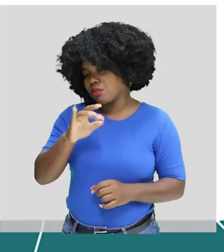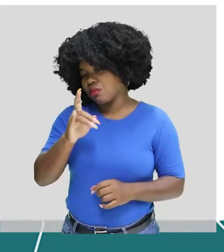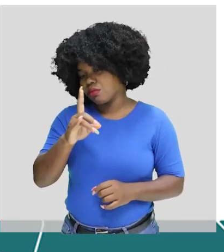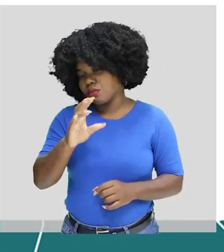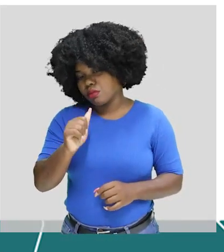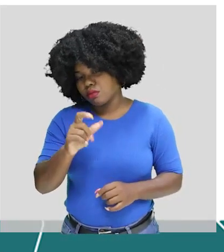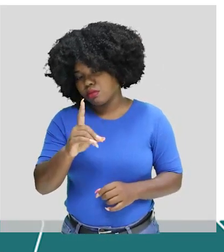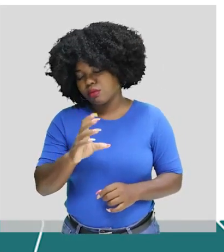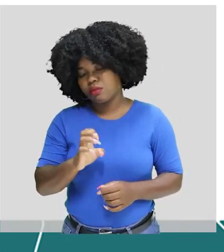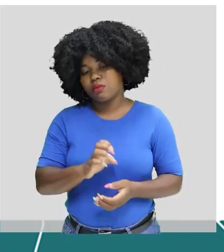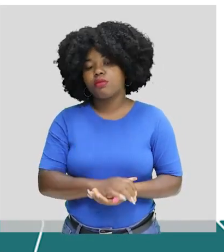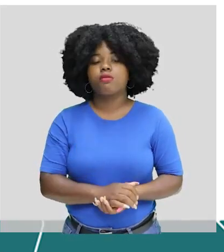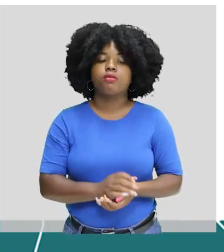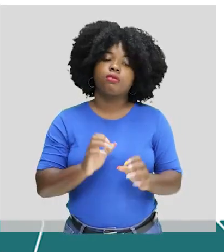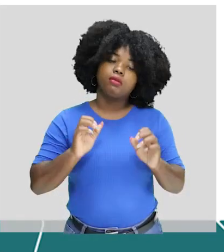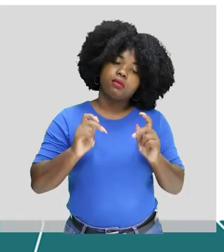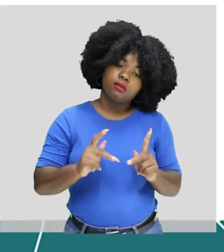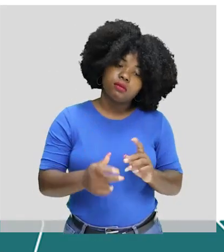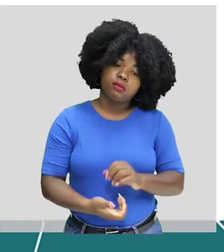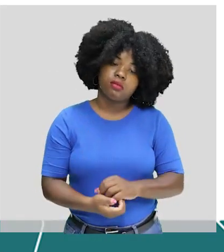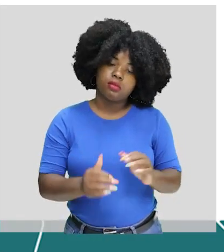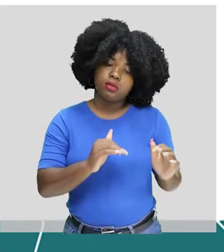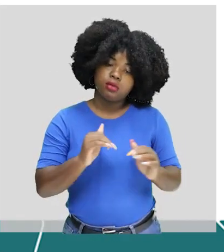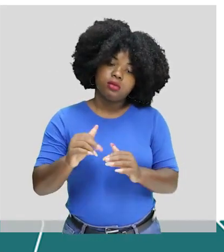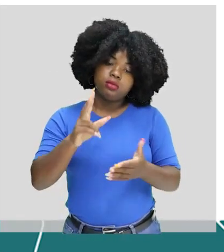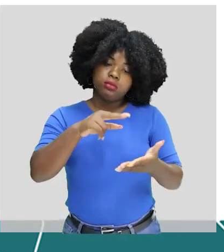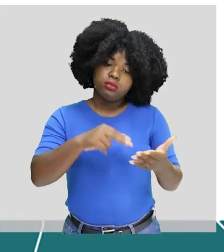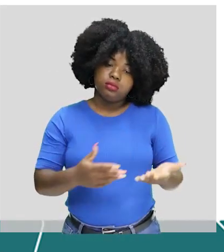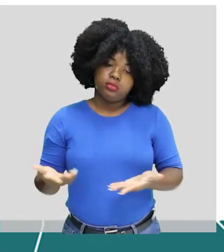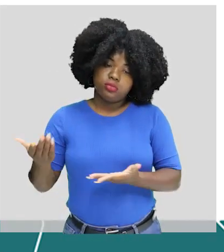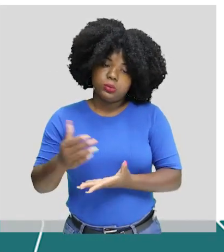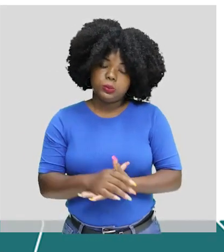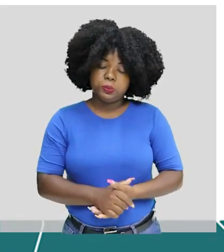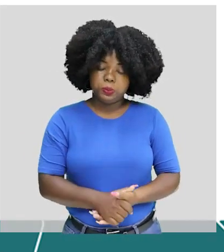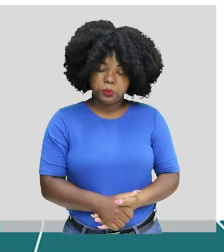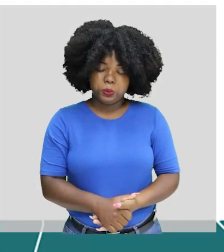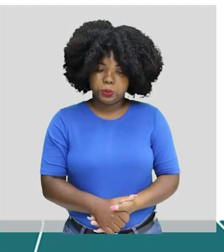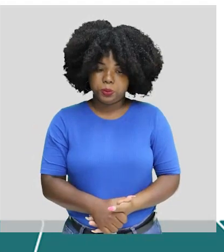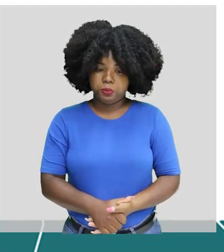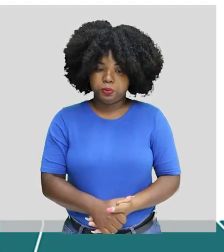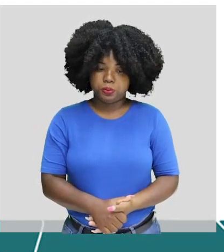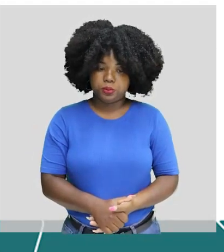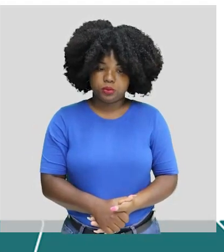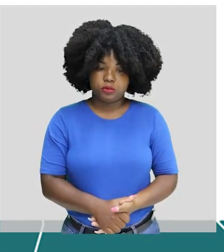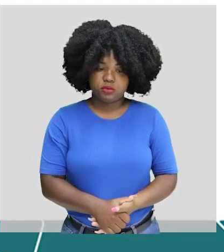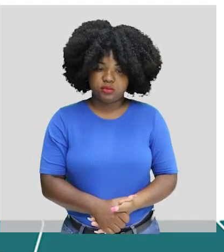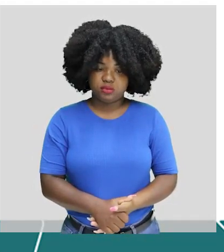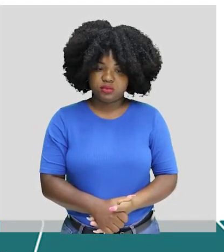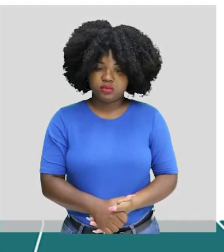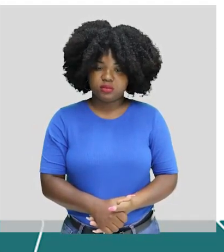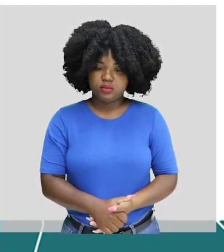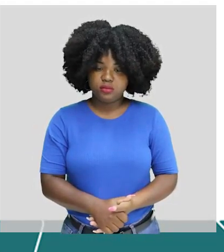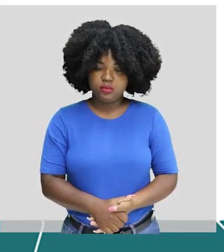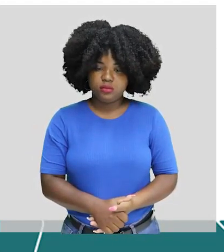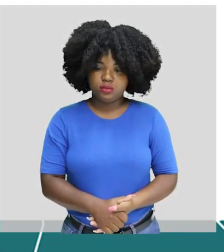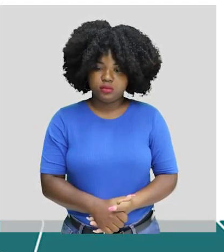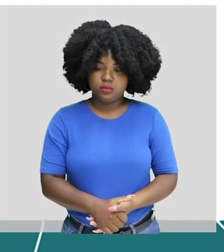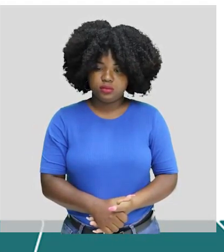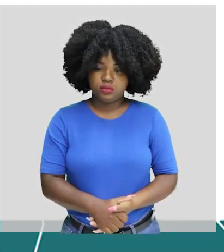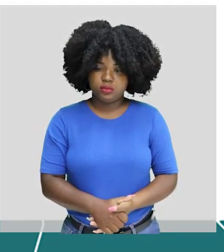muito inertes, certo? As suas reações de halogenação se processam na presença